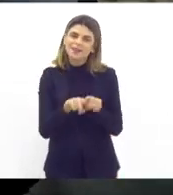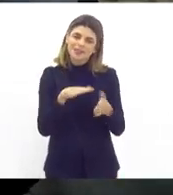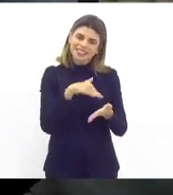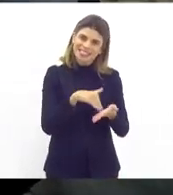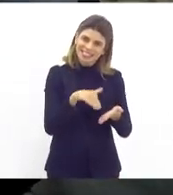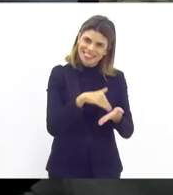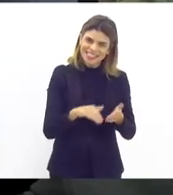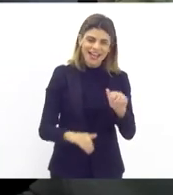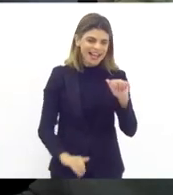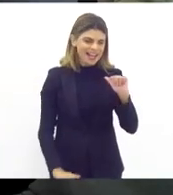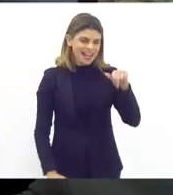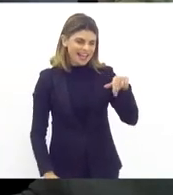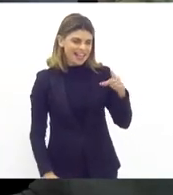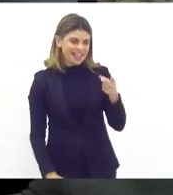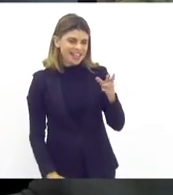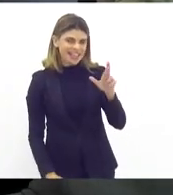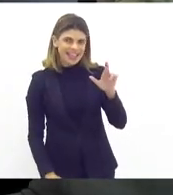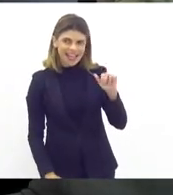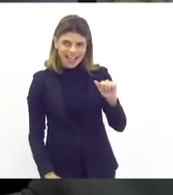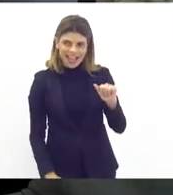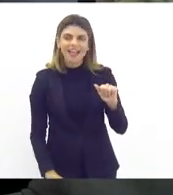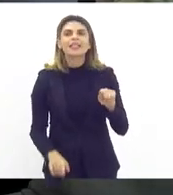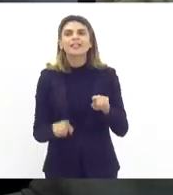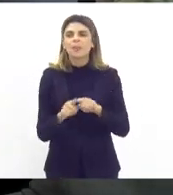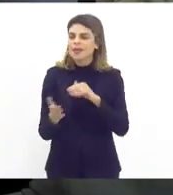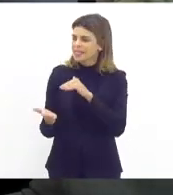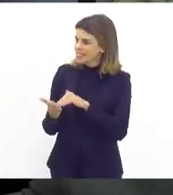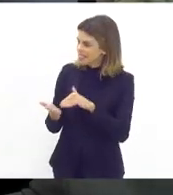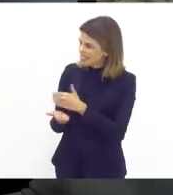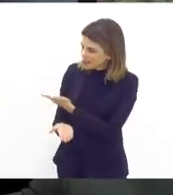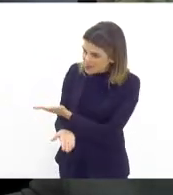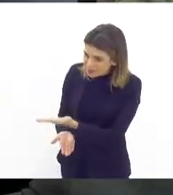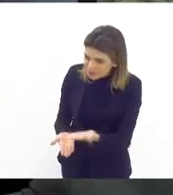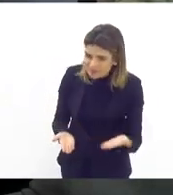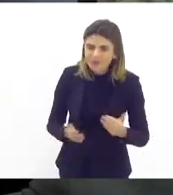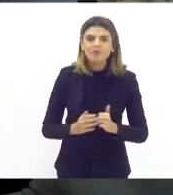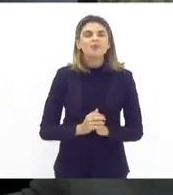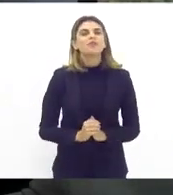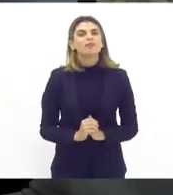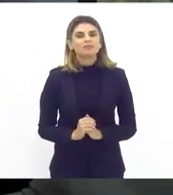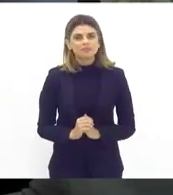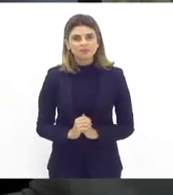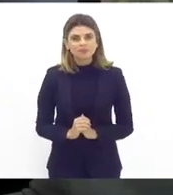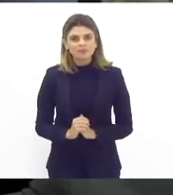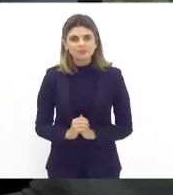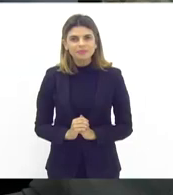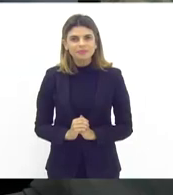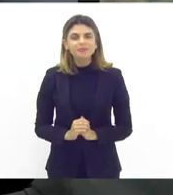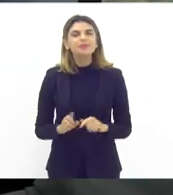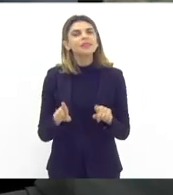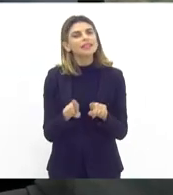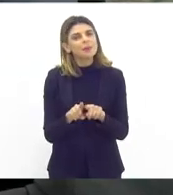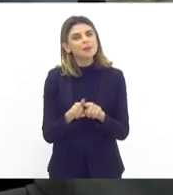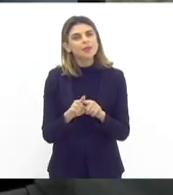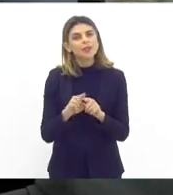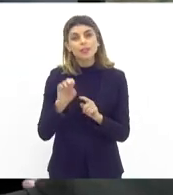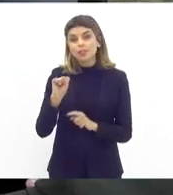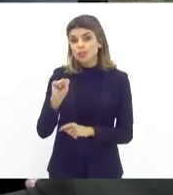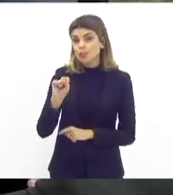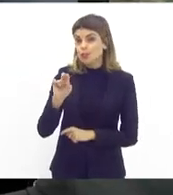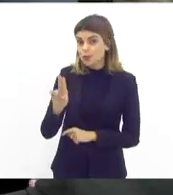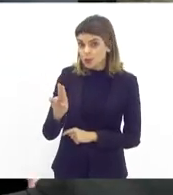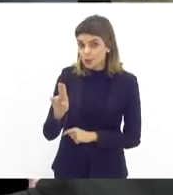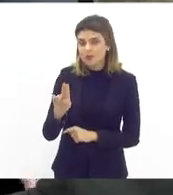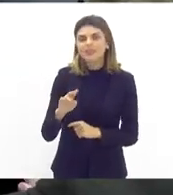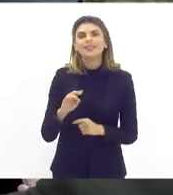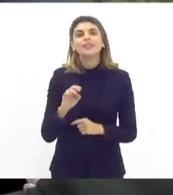Andréia Senco, bom dia, o nosso secretário extraordinário Bernardo Api, o nosso subsecretário Thompson também, e